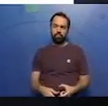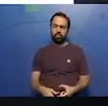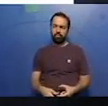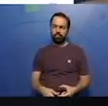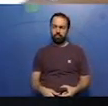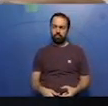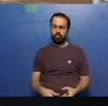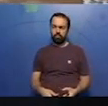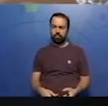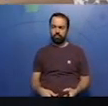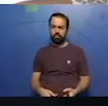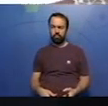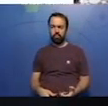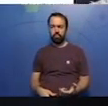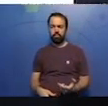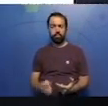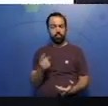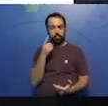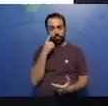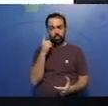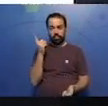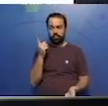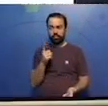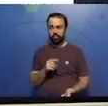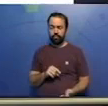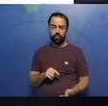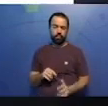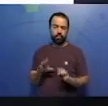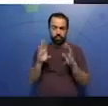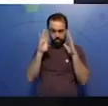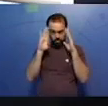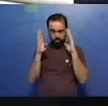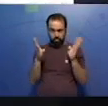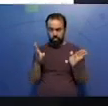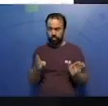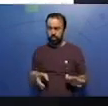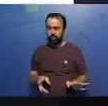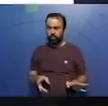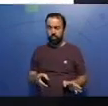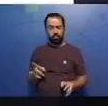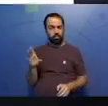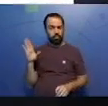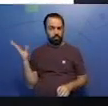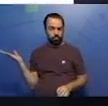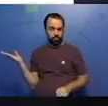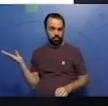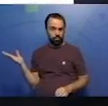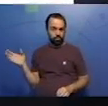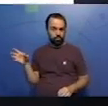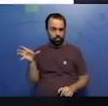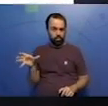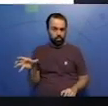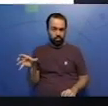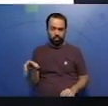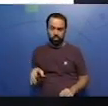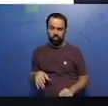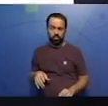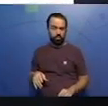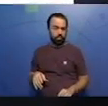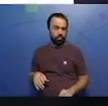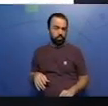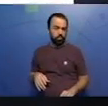né? Mas agora você vai passar a olhar com mais atenção. este, vocês estão